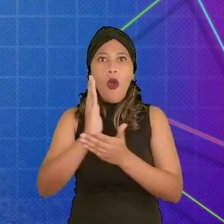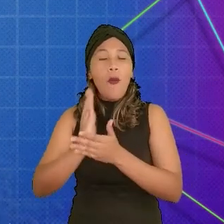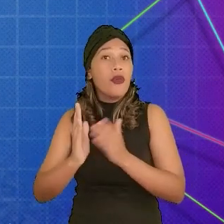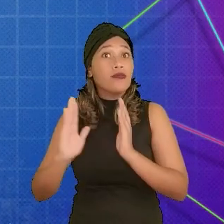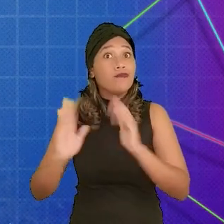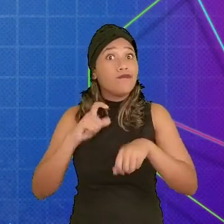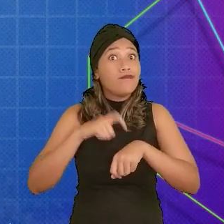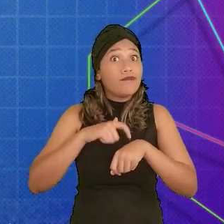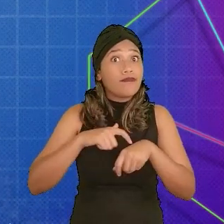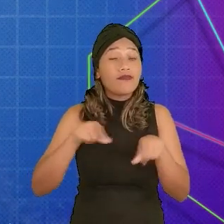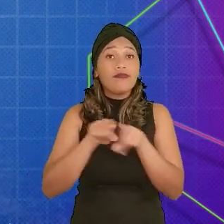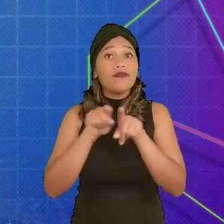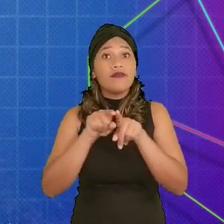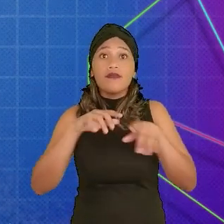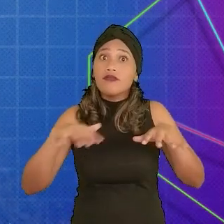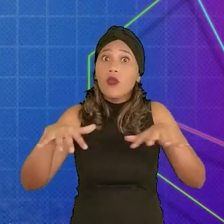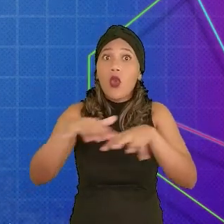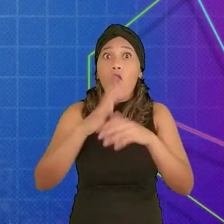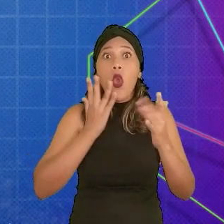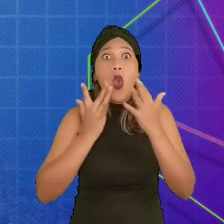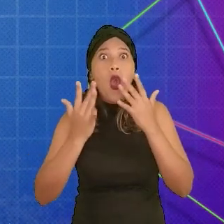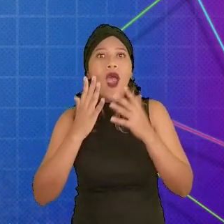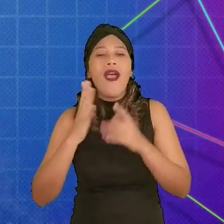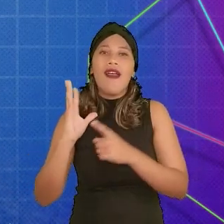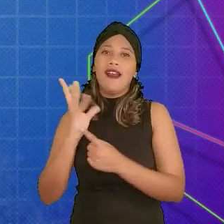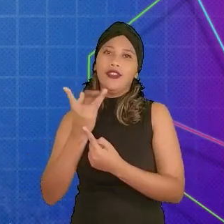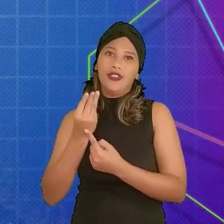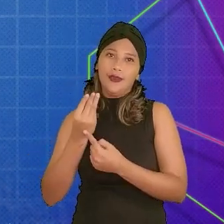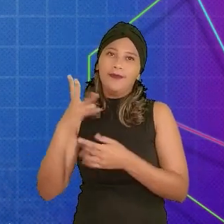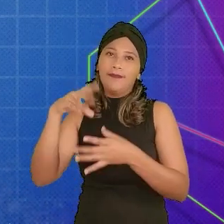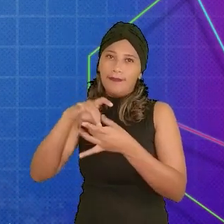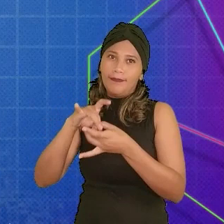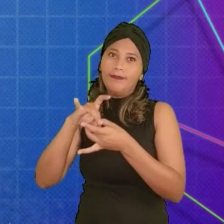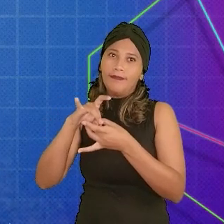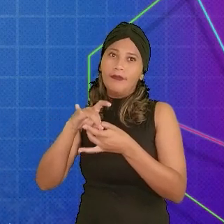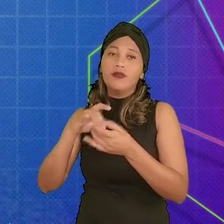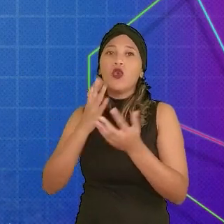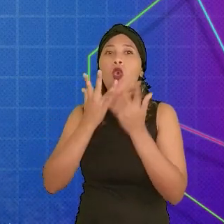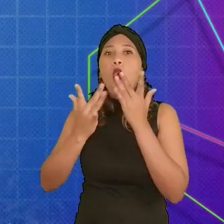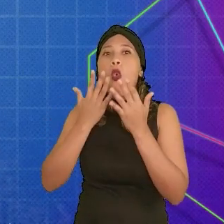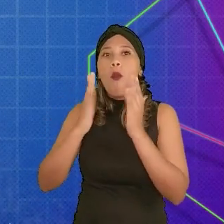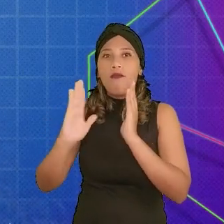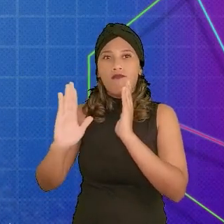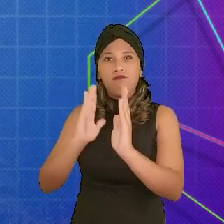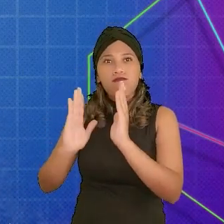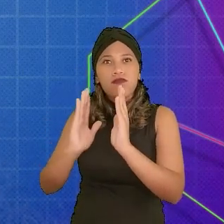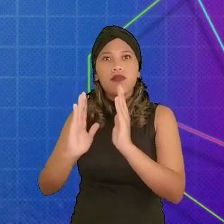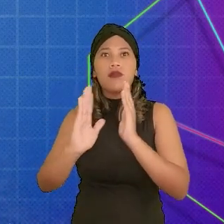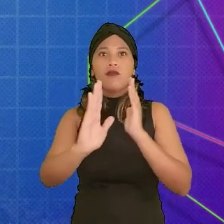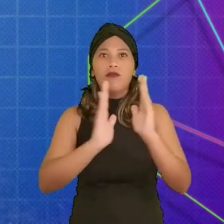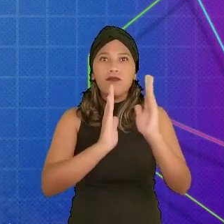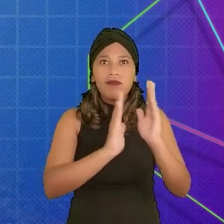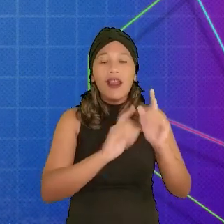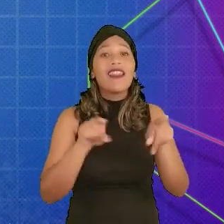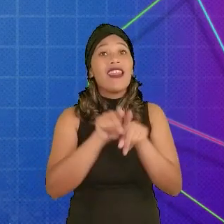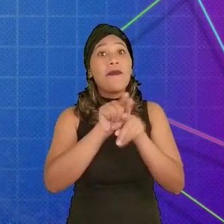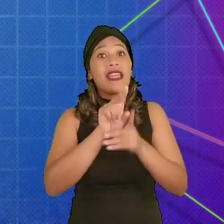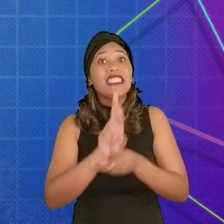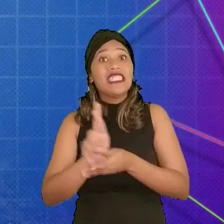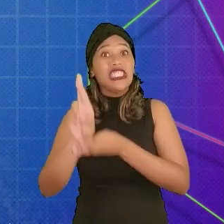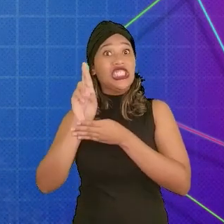de cores para o nível ambiente. Isso tem a ver com a arte. É simplesmente a paleta de cores da fase. Inimigos,